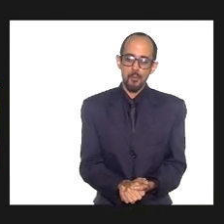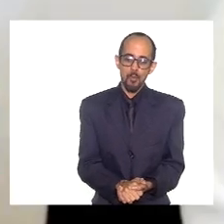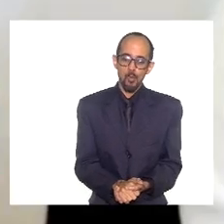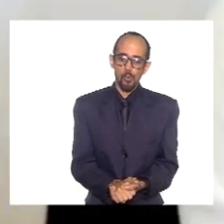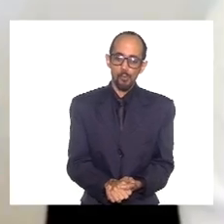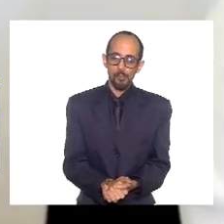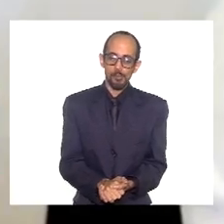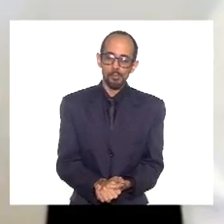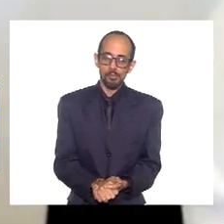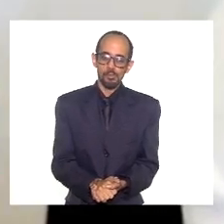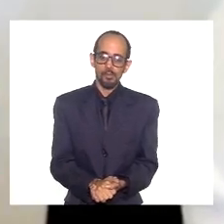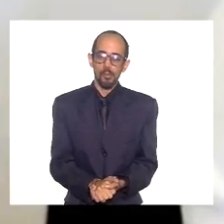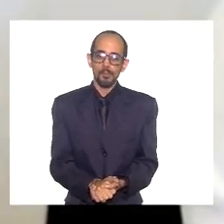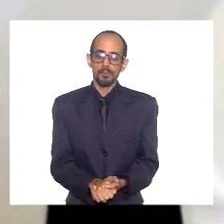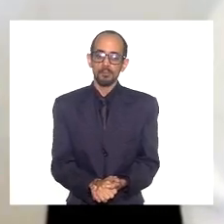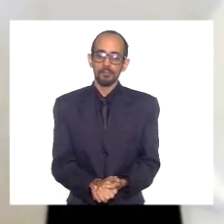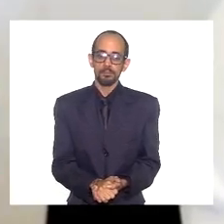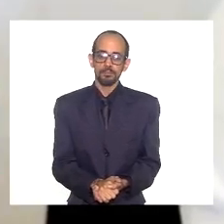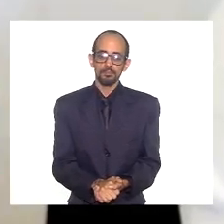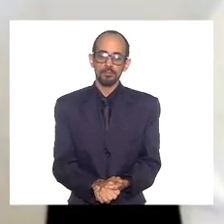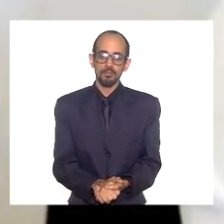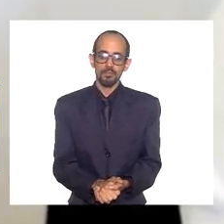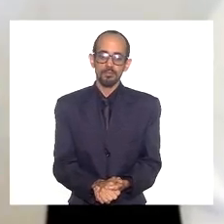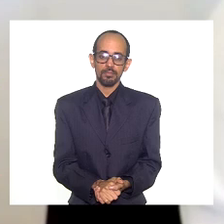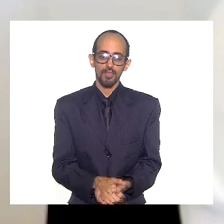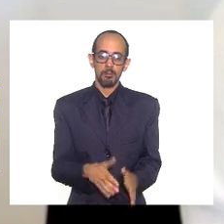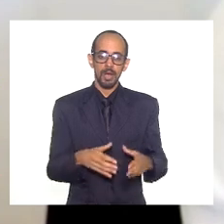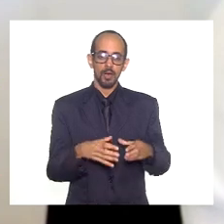Para emitir parecer pela comissão...